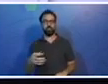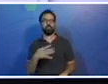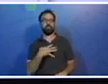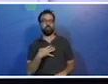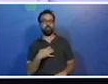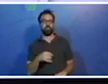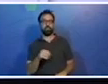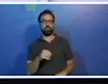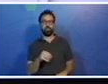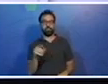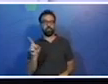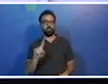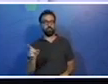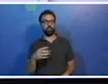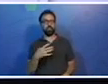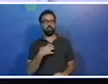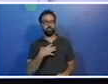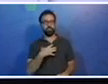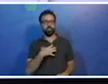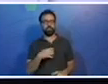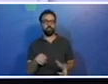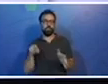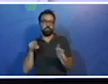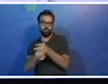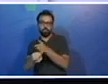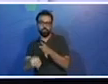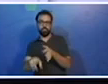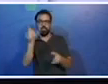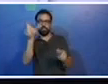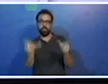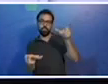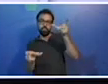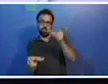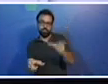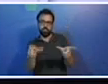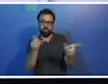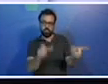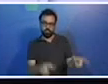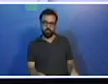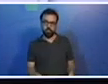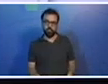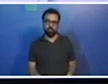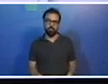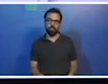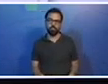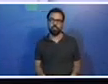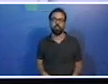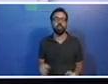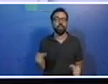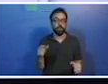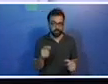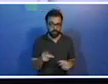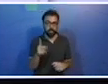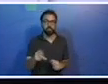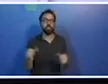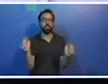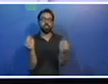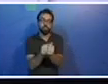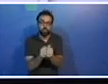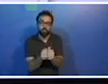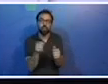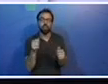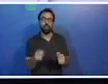algo, e interrogativo, quando eu estou perguntando algo, certo? O verbo ele sempre vai vir atrelado com quem?